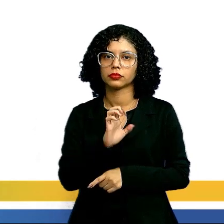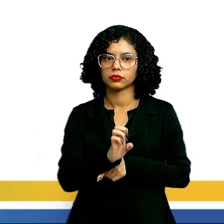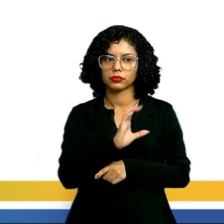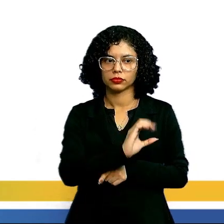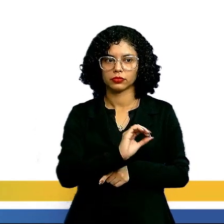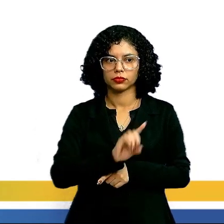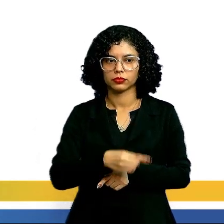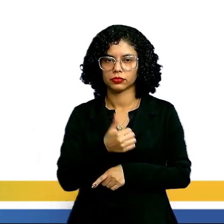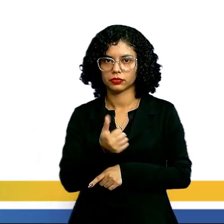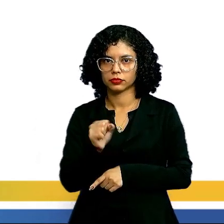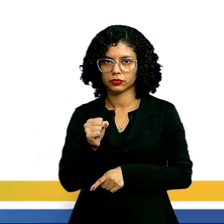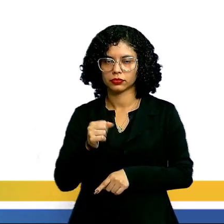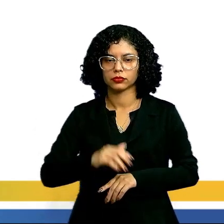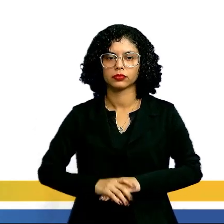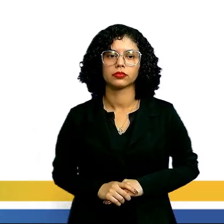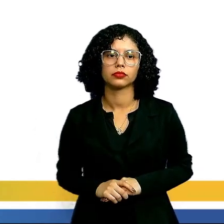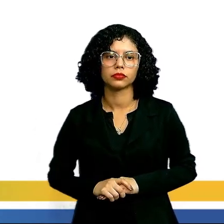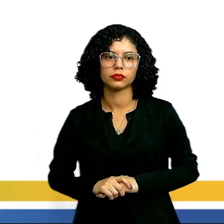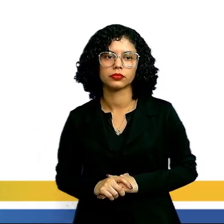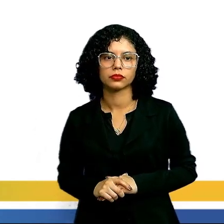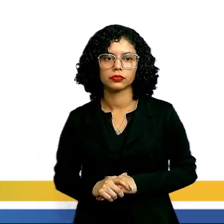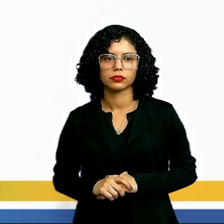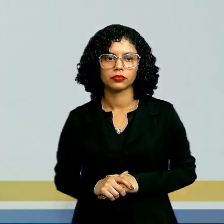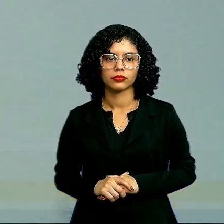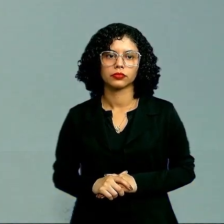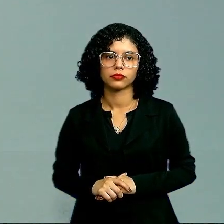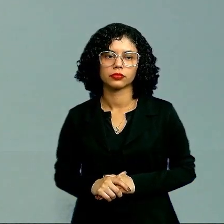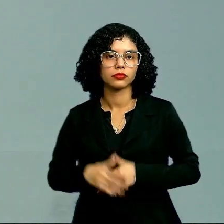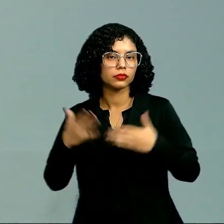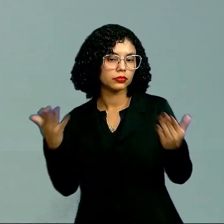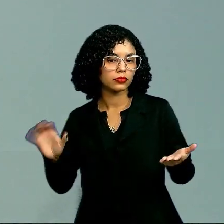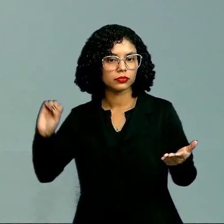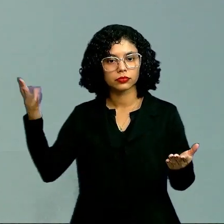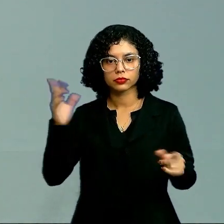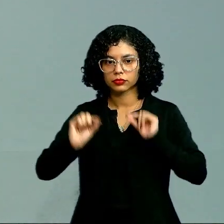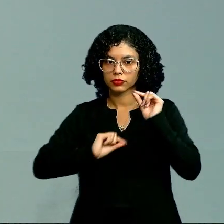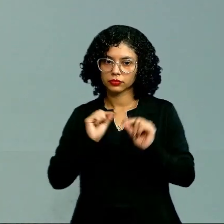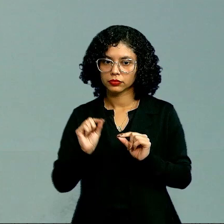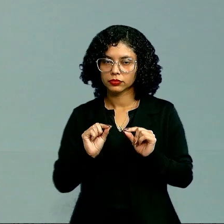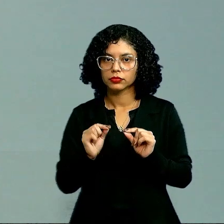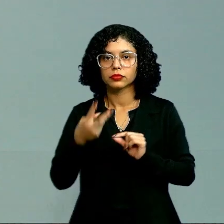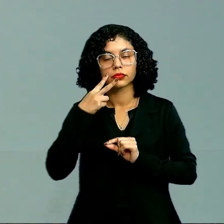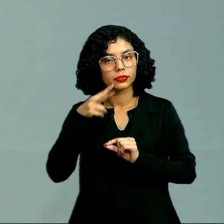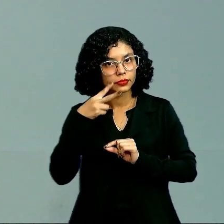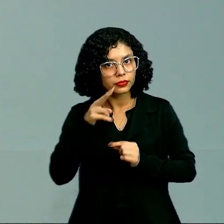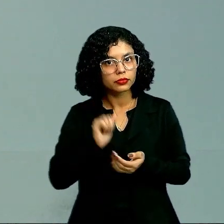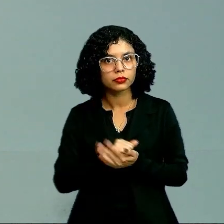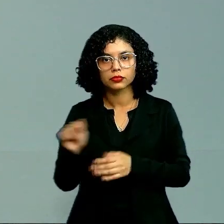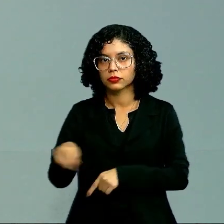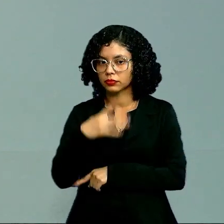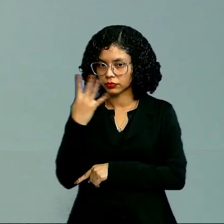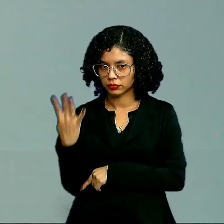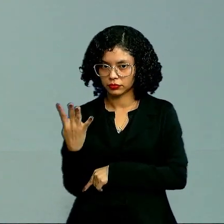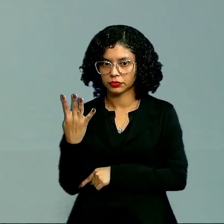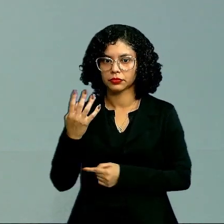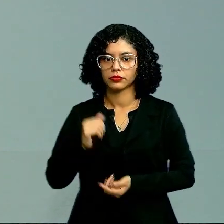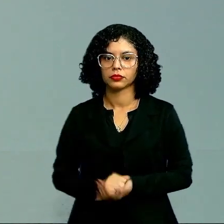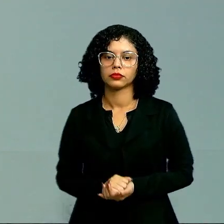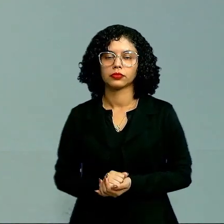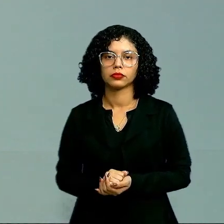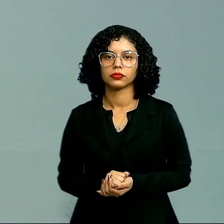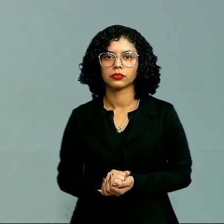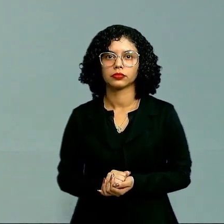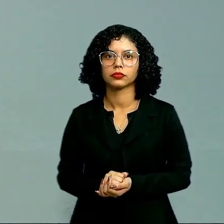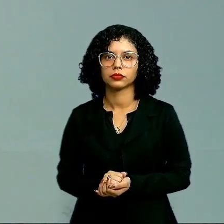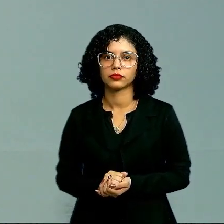0,15 e E 0,18. Então, nesse caso, a gente vai ver a quantidade,